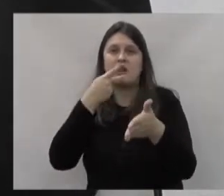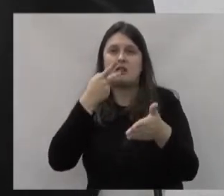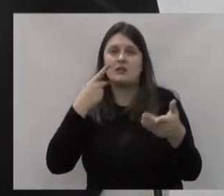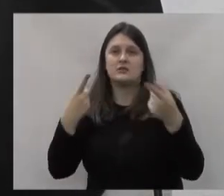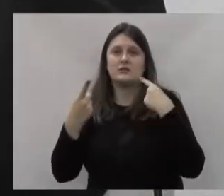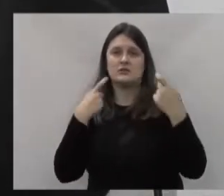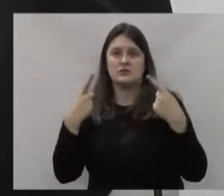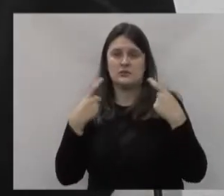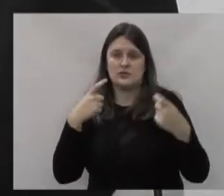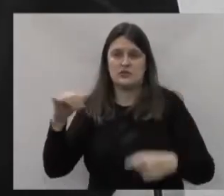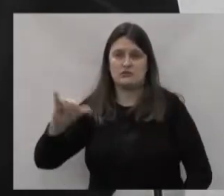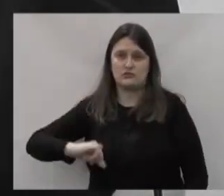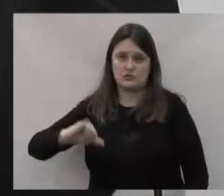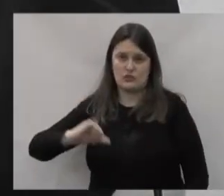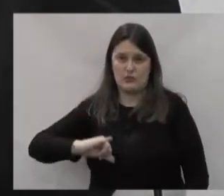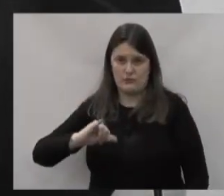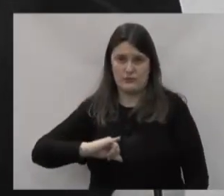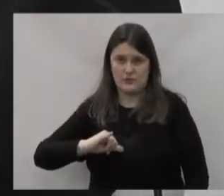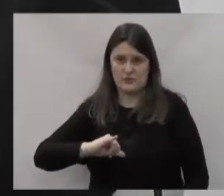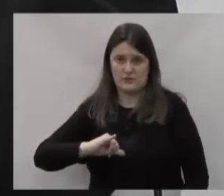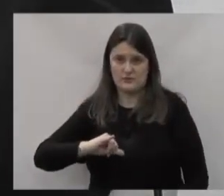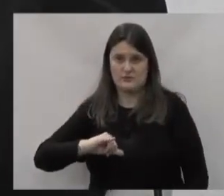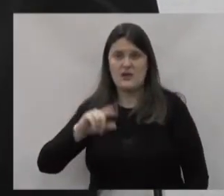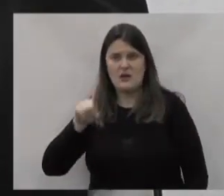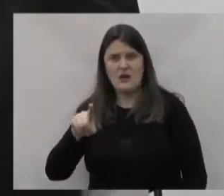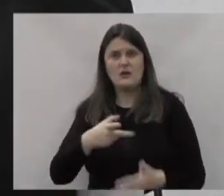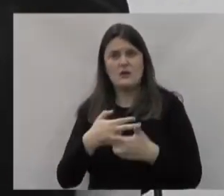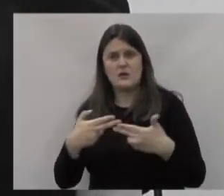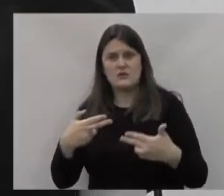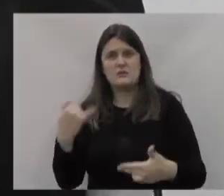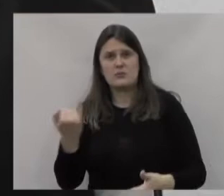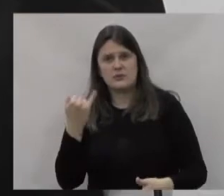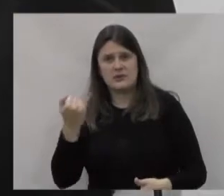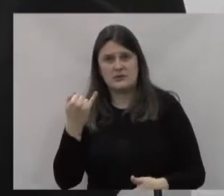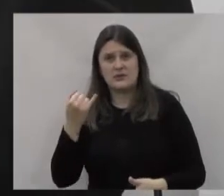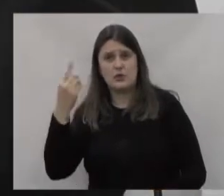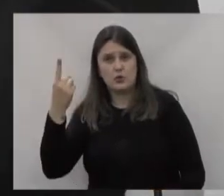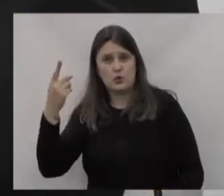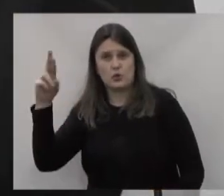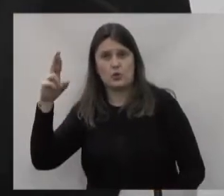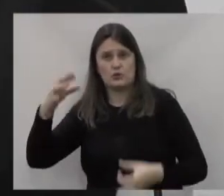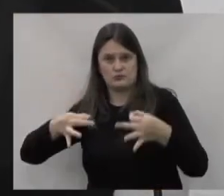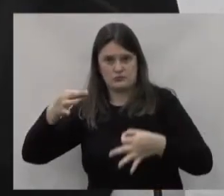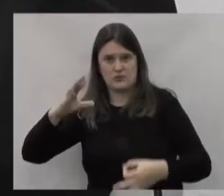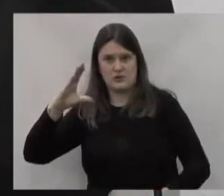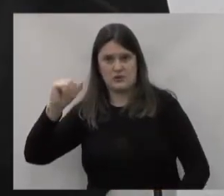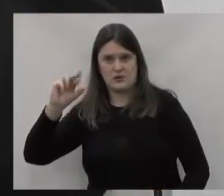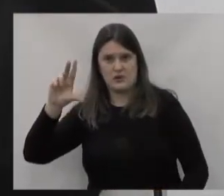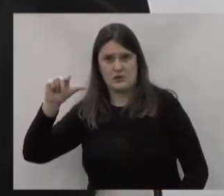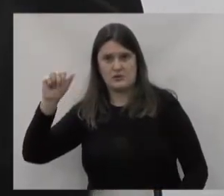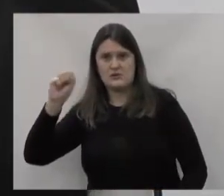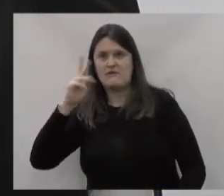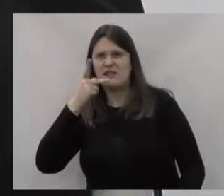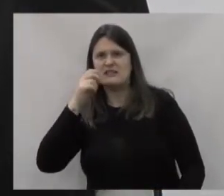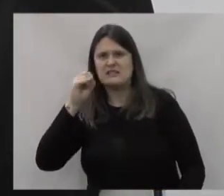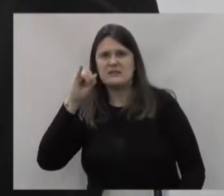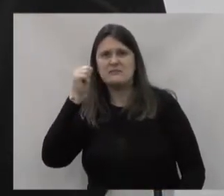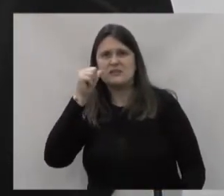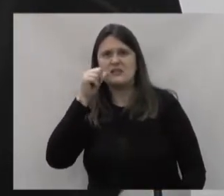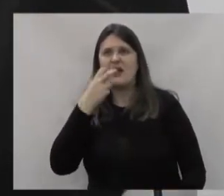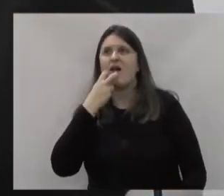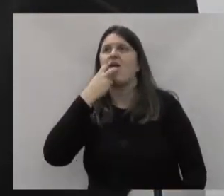violência que ela estava sofrendo. É uma coisa muito importante que o Dr. Carlos fala sempre nas palestras, é que, se ela tivesse gritado